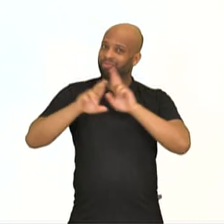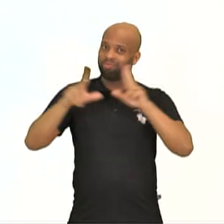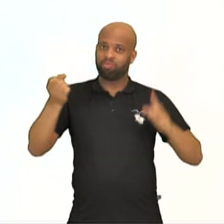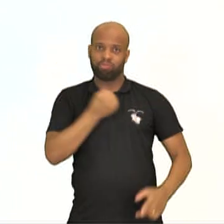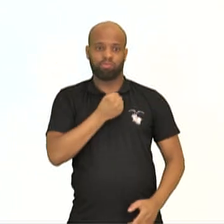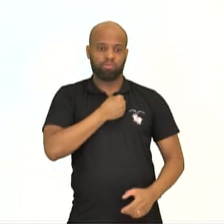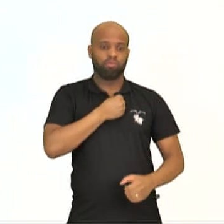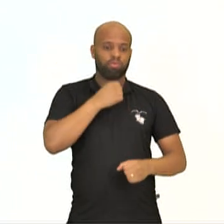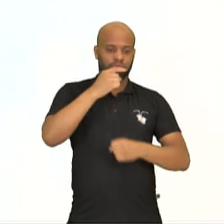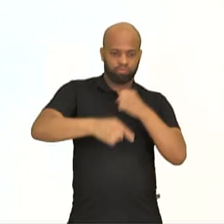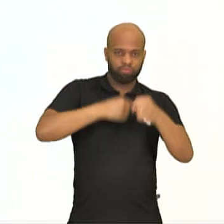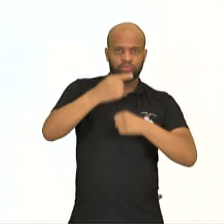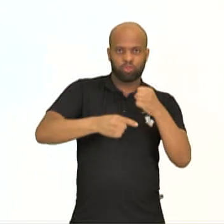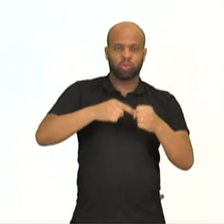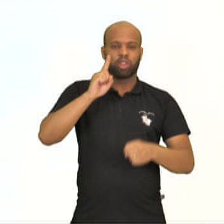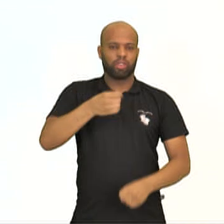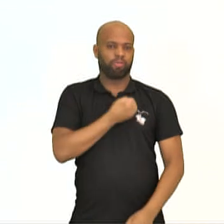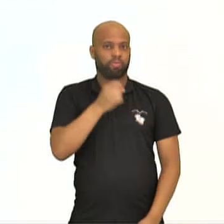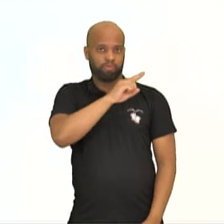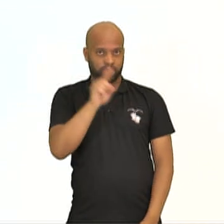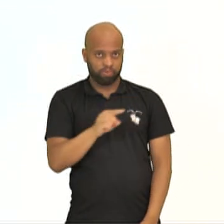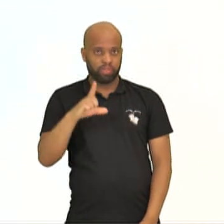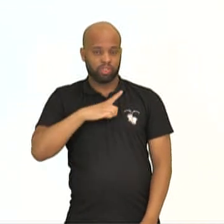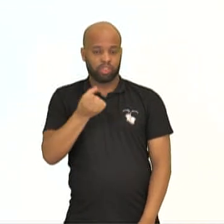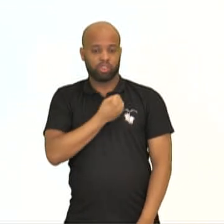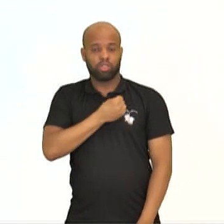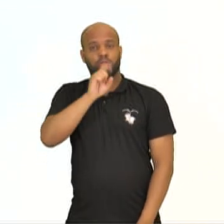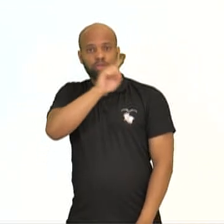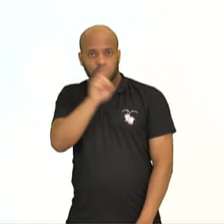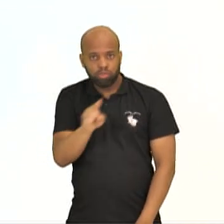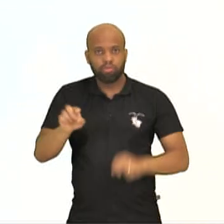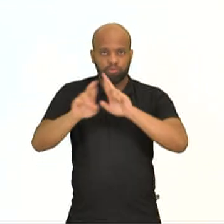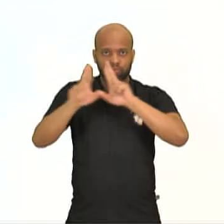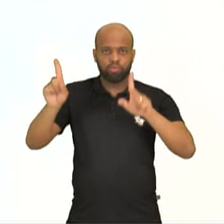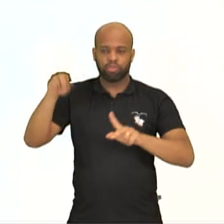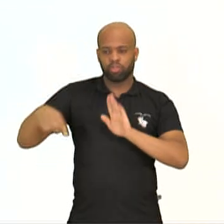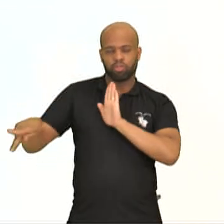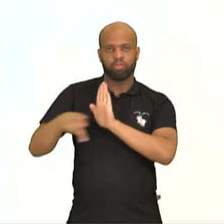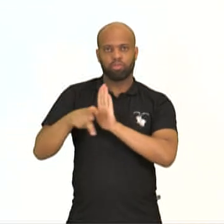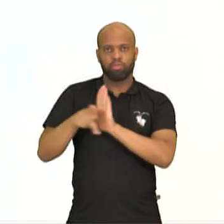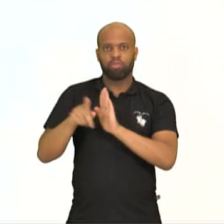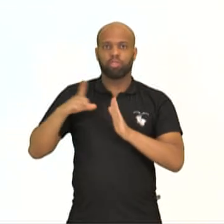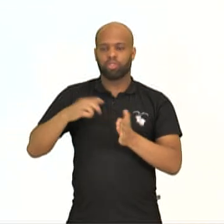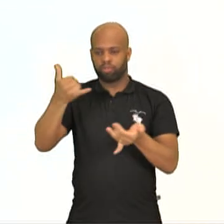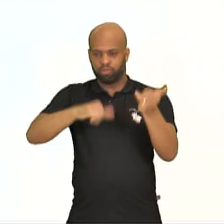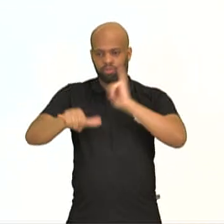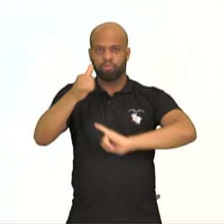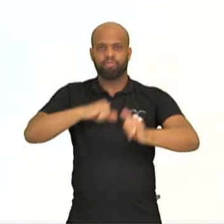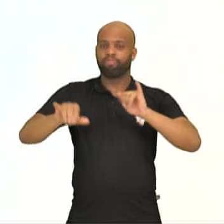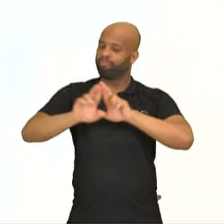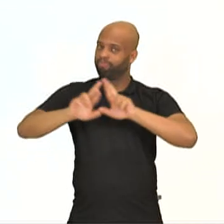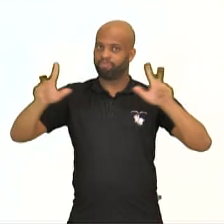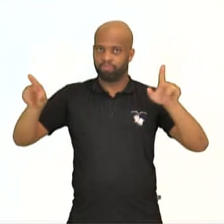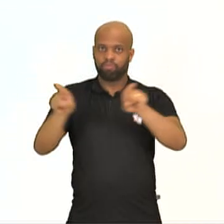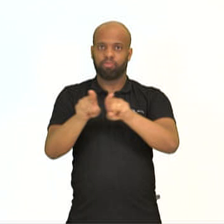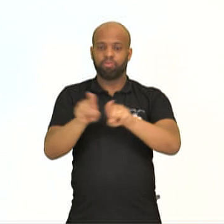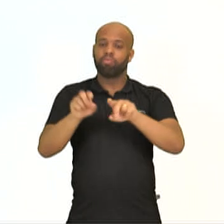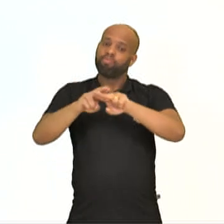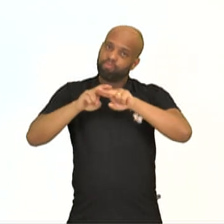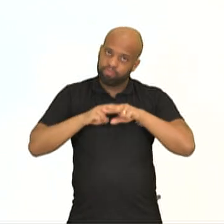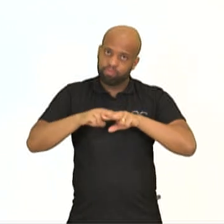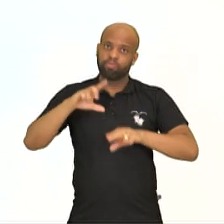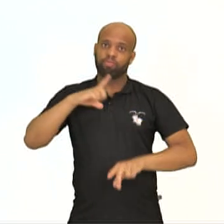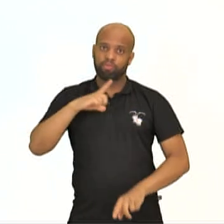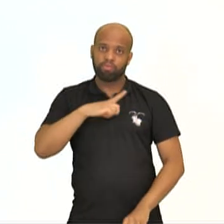números atômicos. Como eles possuem número atômico diferente, eles pertencem a elementos químicos diferentes e,